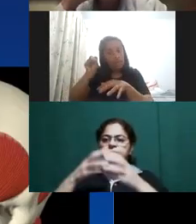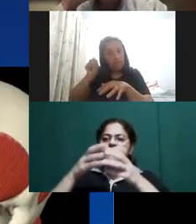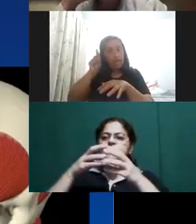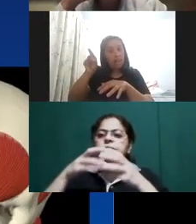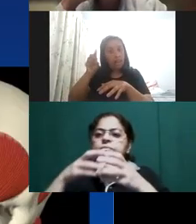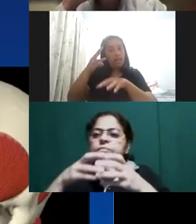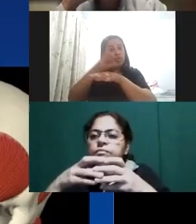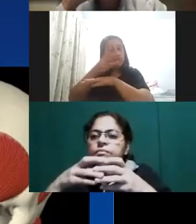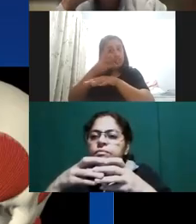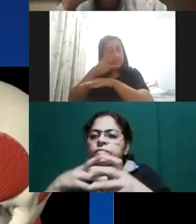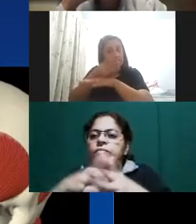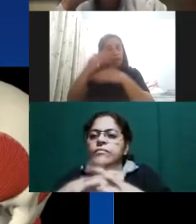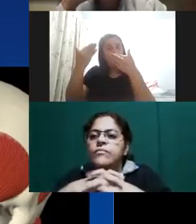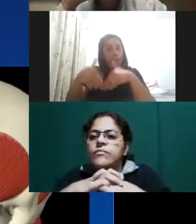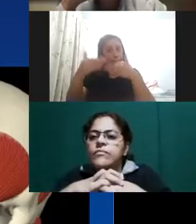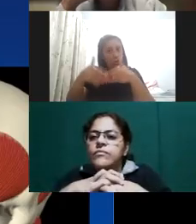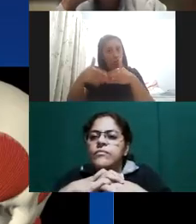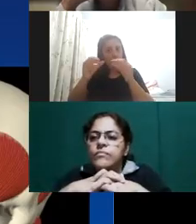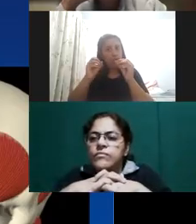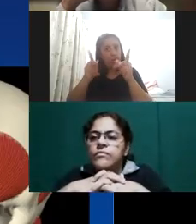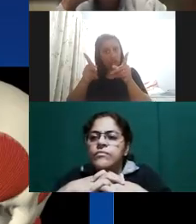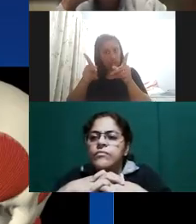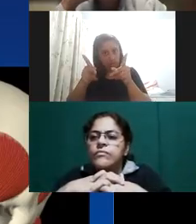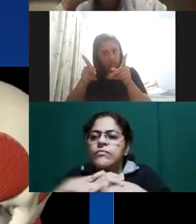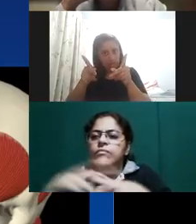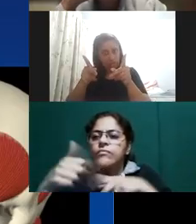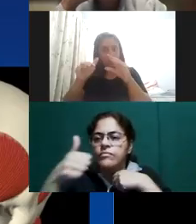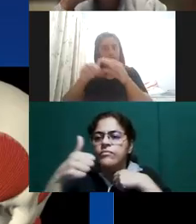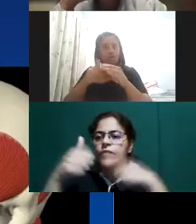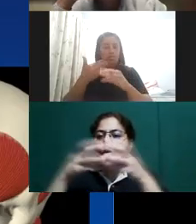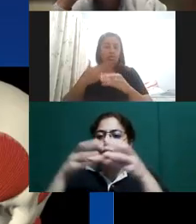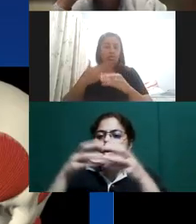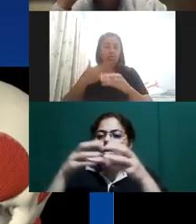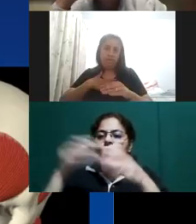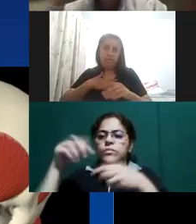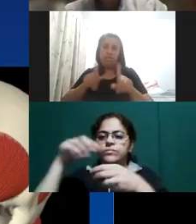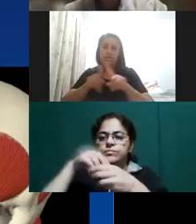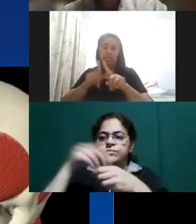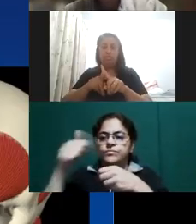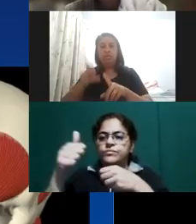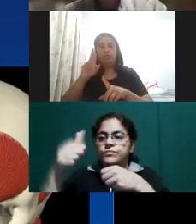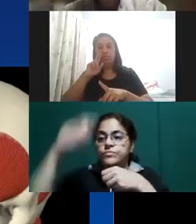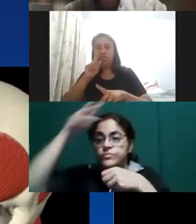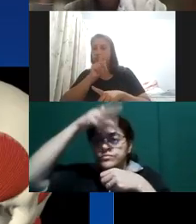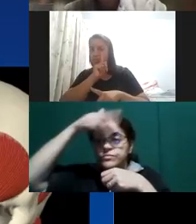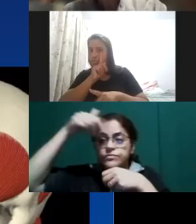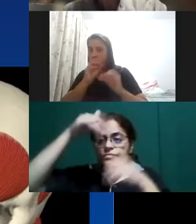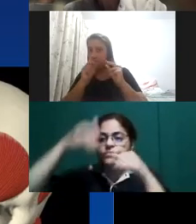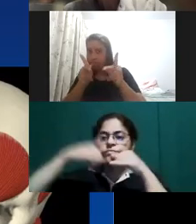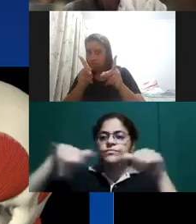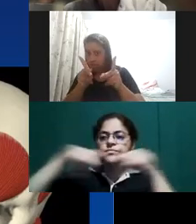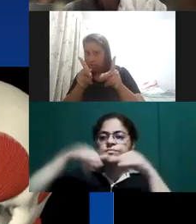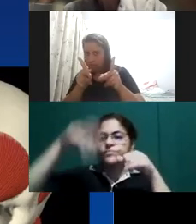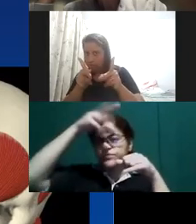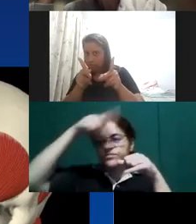jeito aqui. Mas o WhatsApp é tranquilo, né? Acho que todo mundo consegue acessar bem, né? Tá bom, pessoal? Aham,